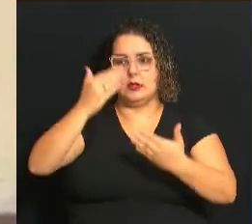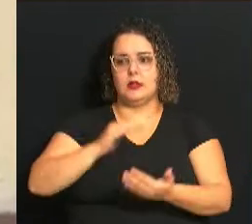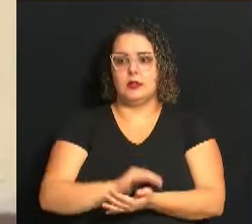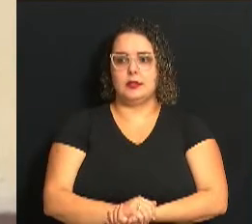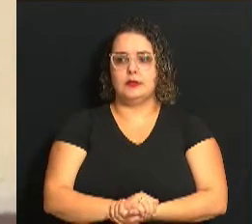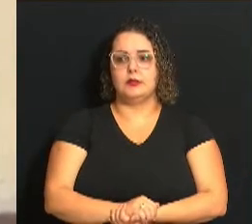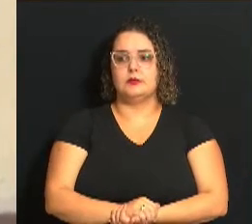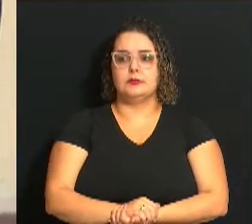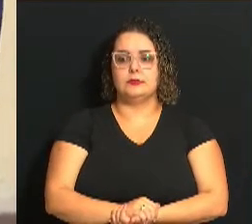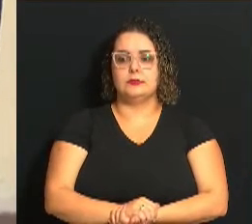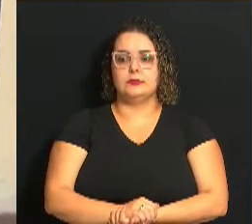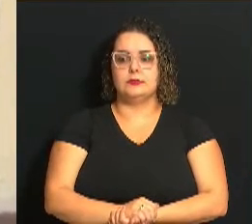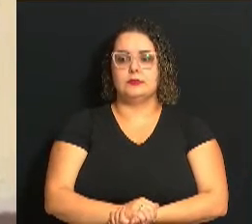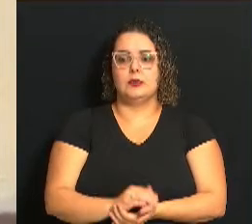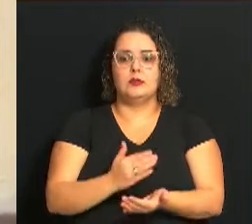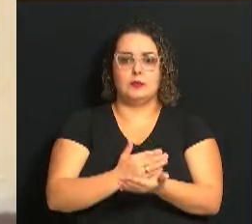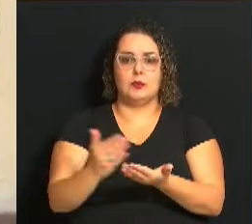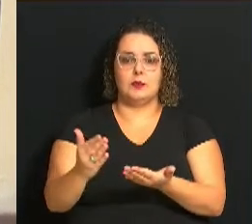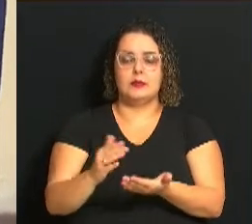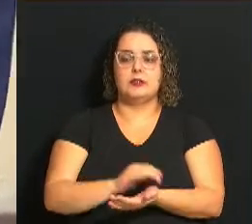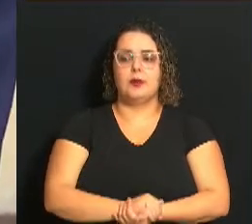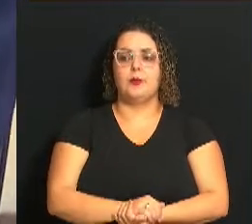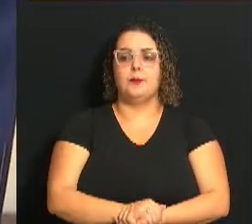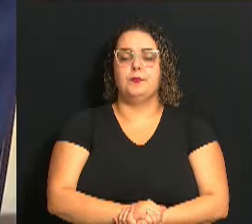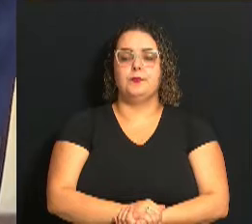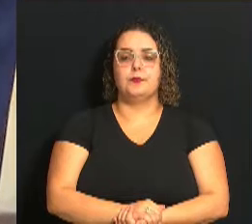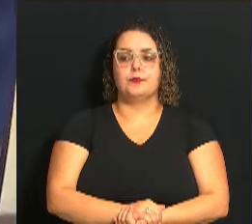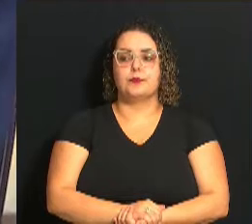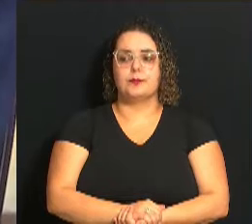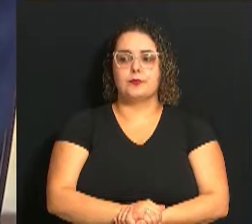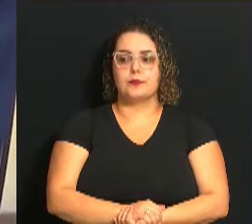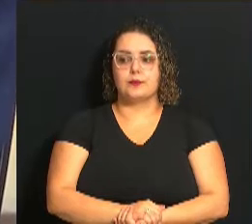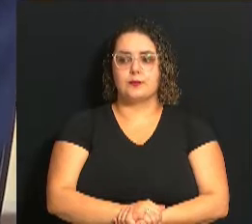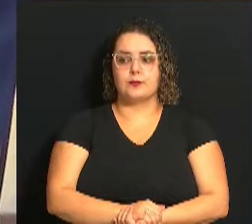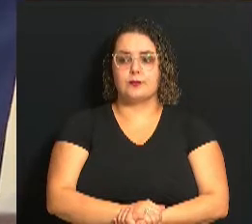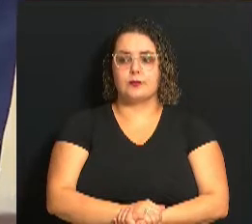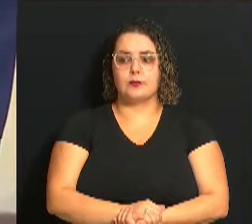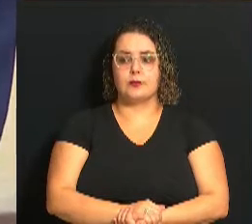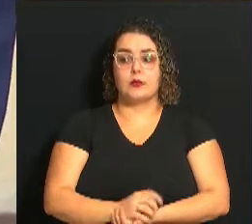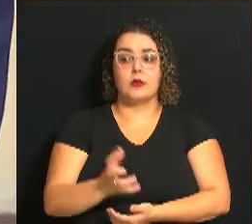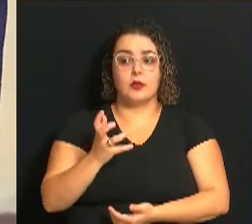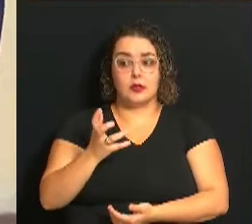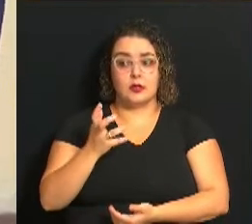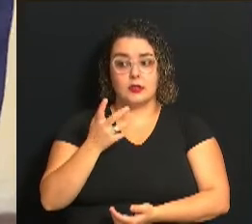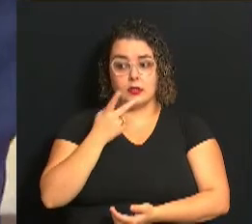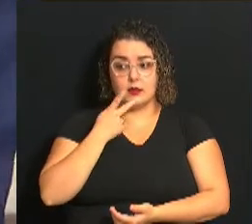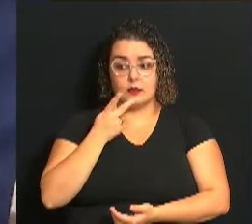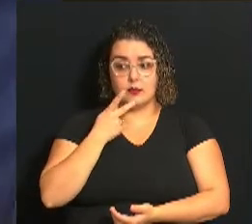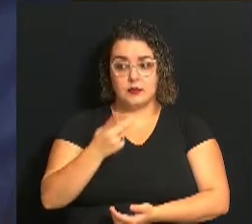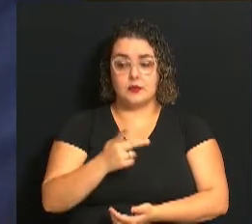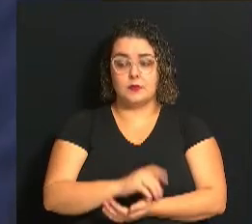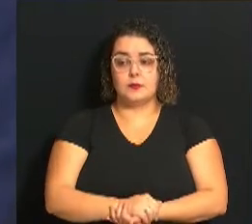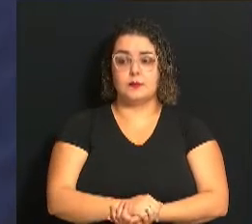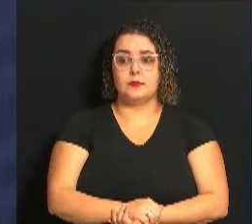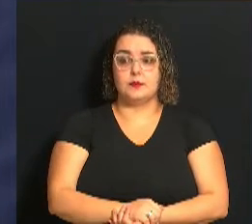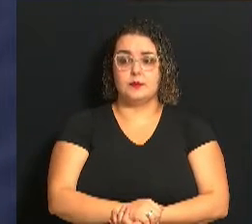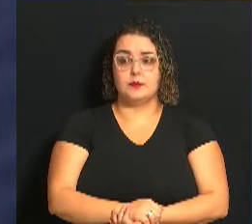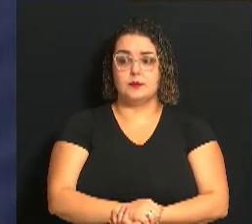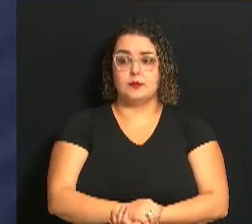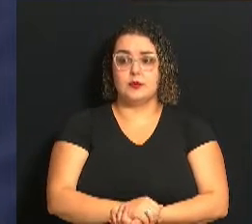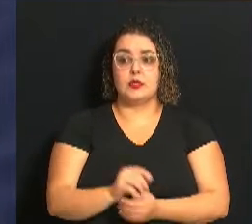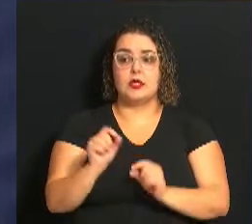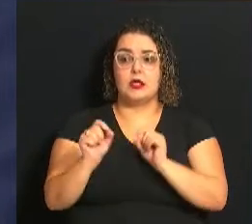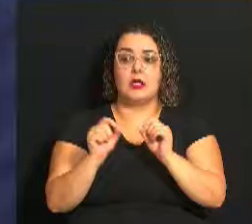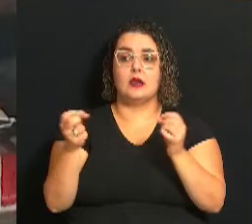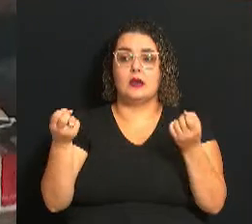Então, vamos lá. Desde já, eu gostaria de passar a palavra a quem é que vai poder